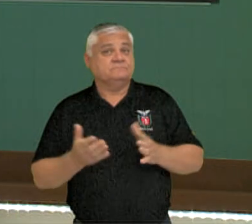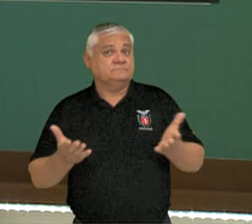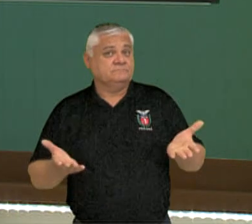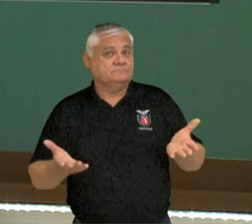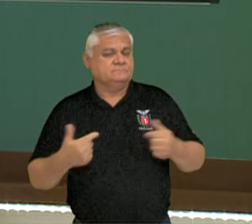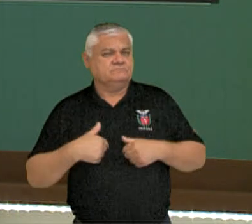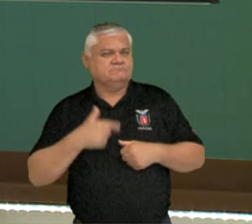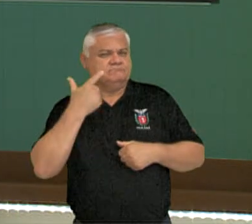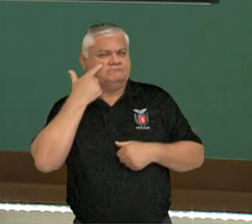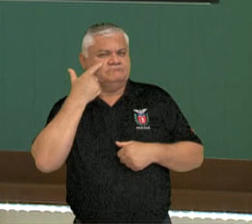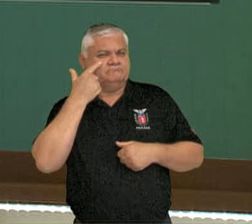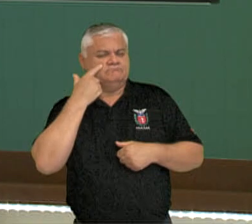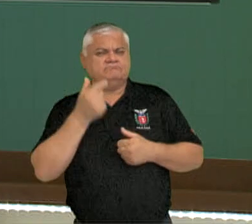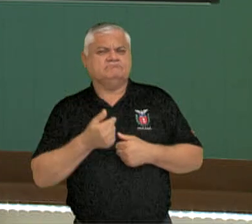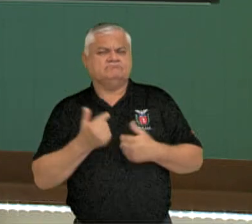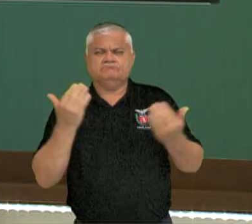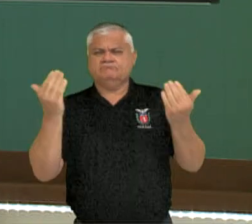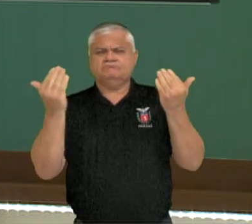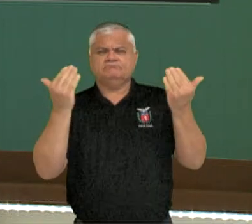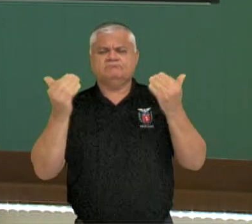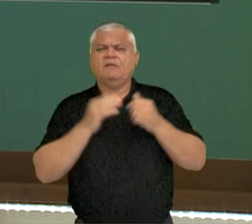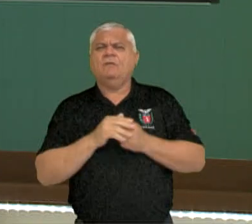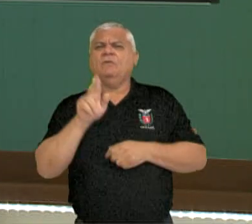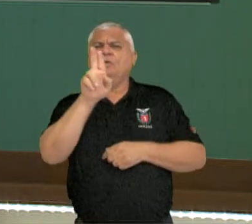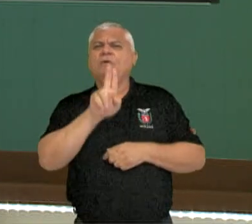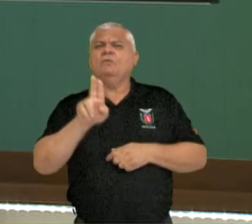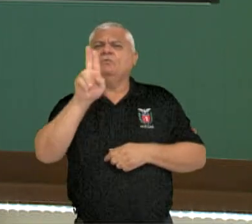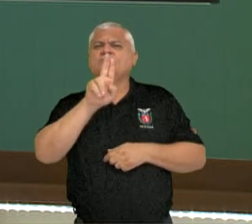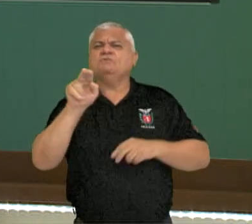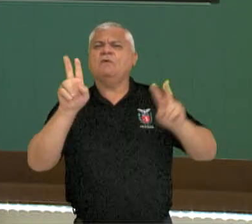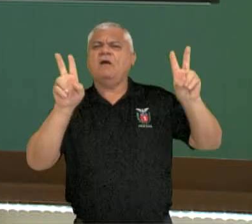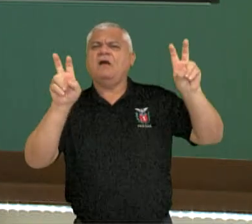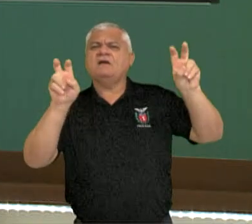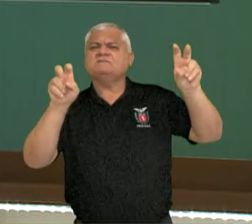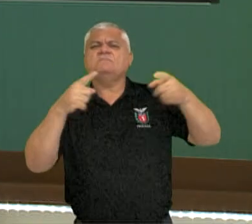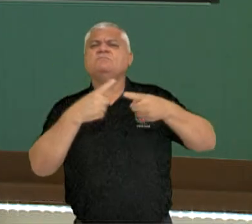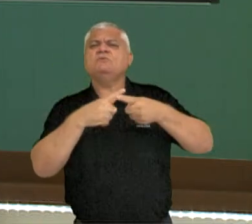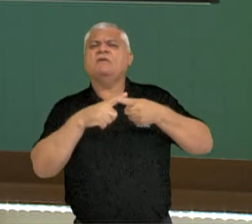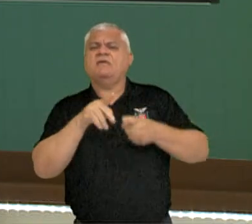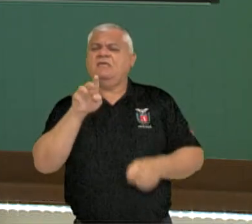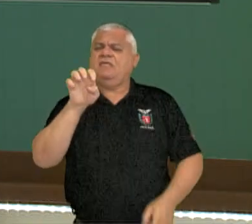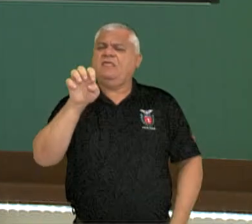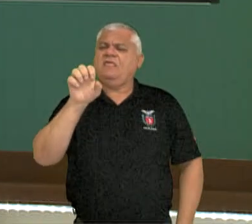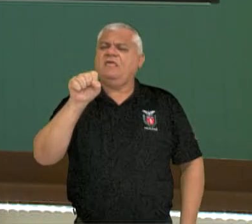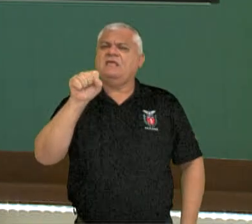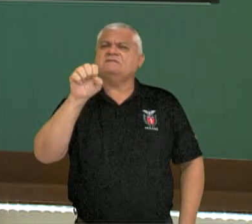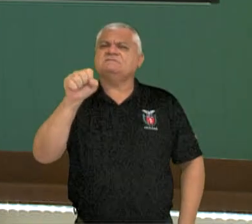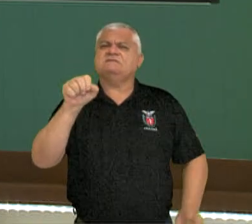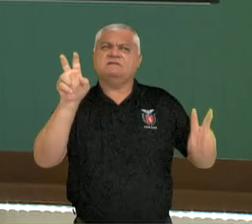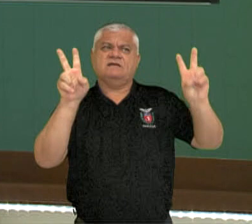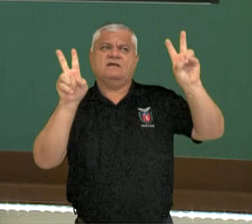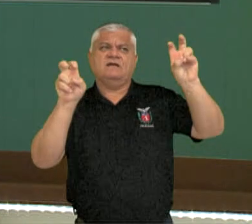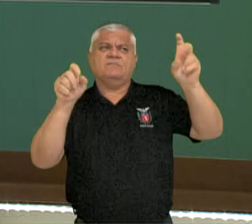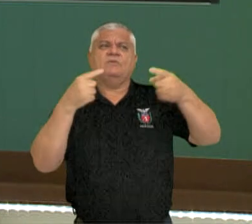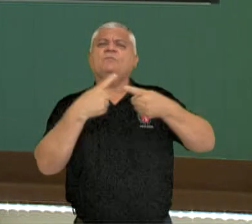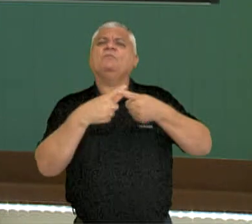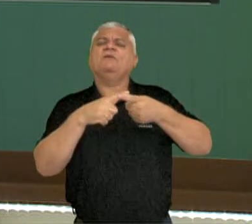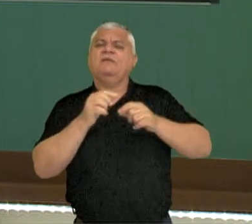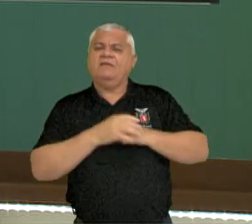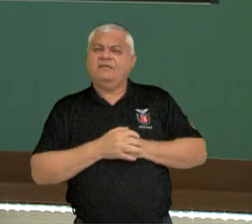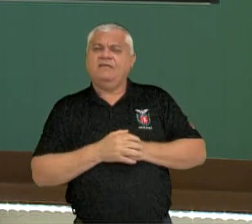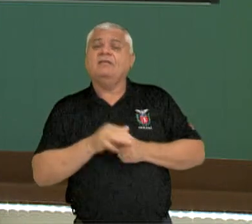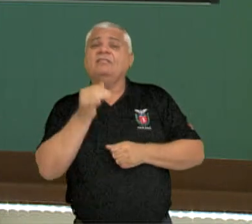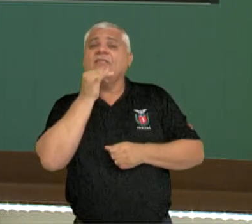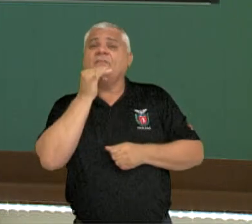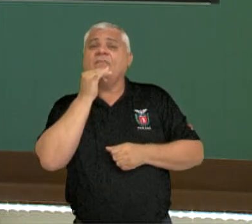Então, vamos analisar por que houve o uso de aspas nessa palavra, dessa expressão, e por que existe ali